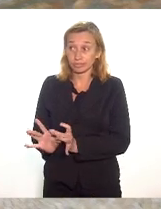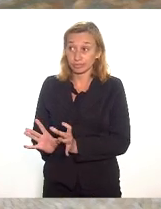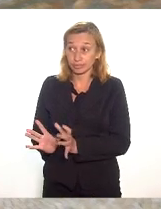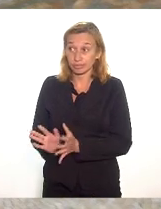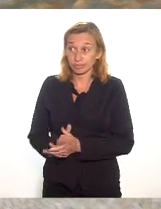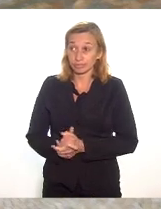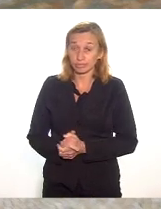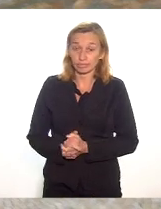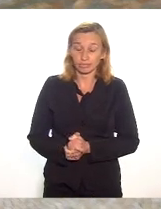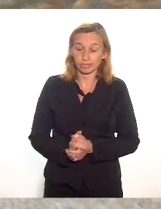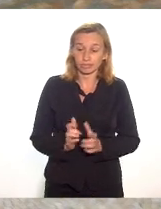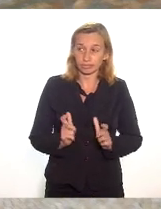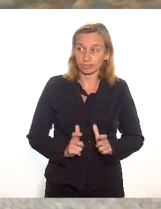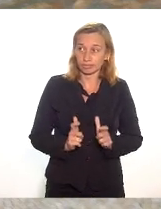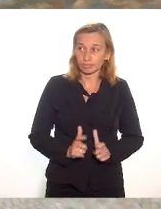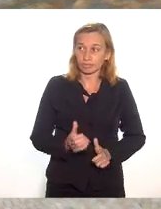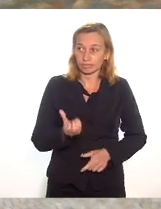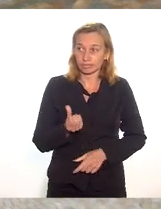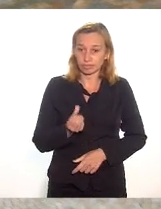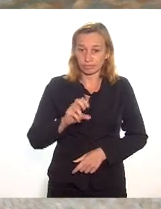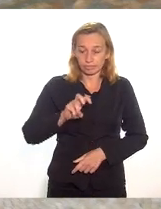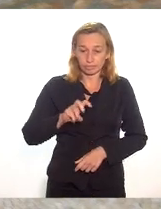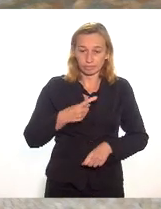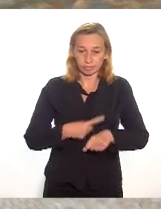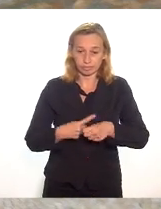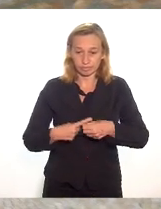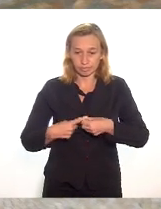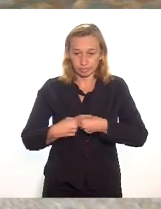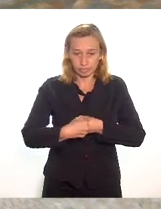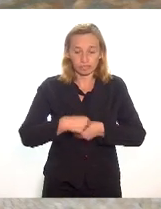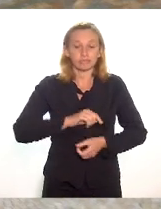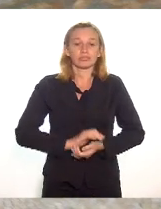colocava que 65 municípios,